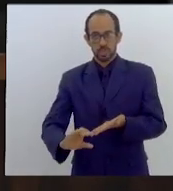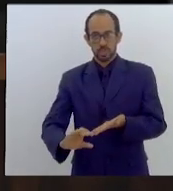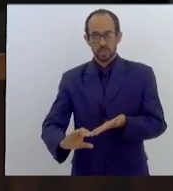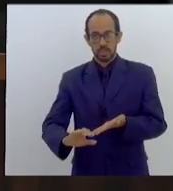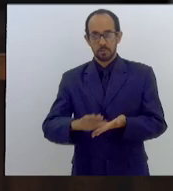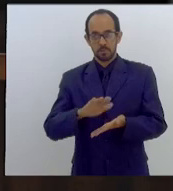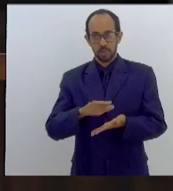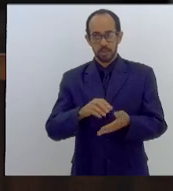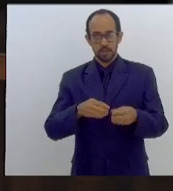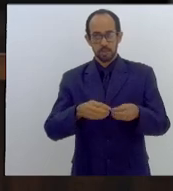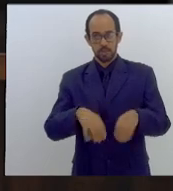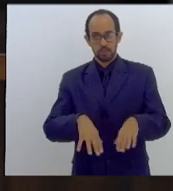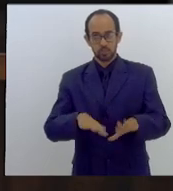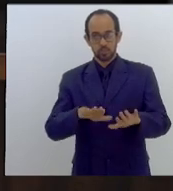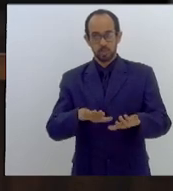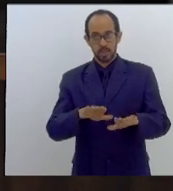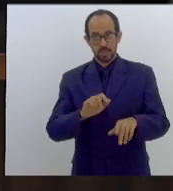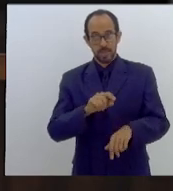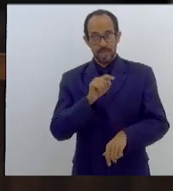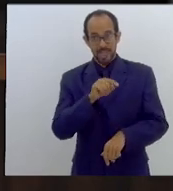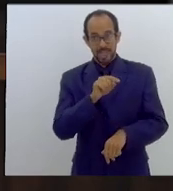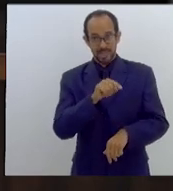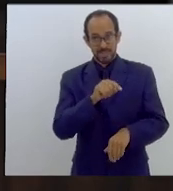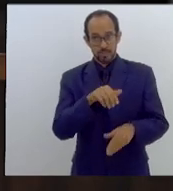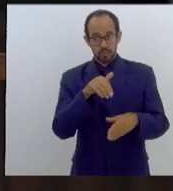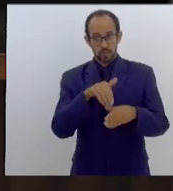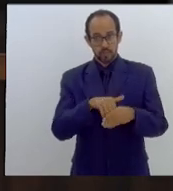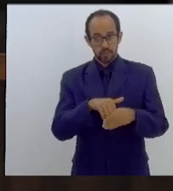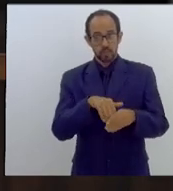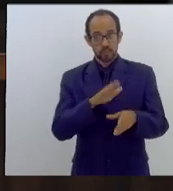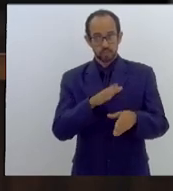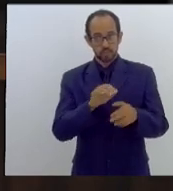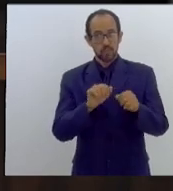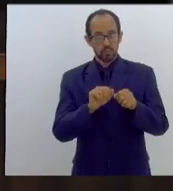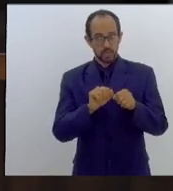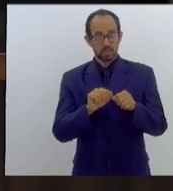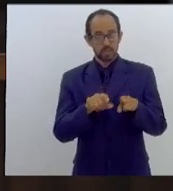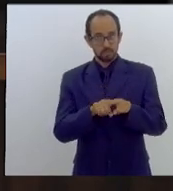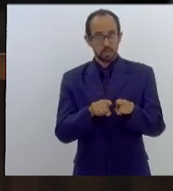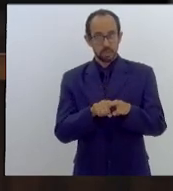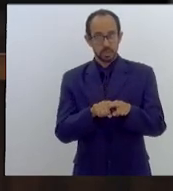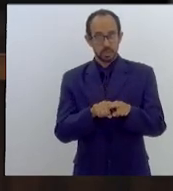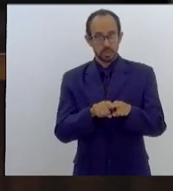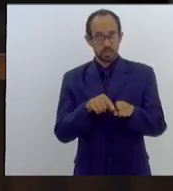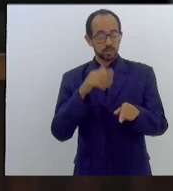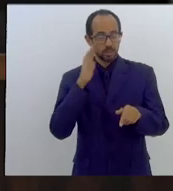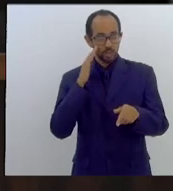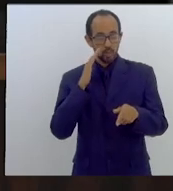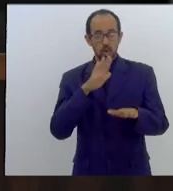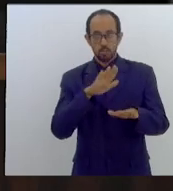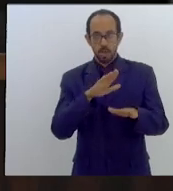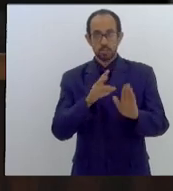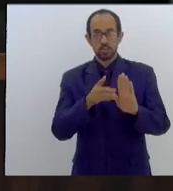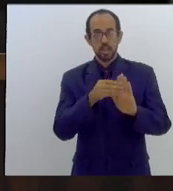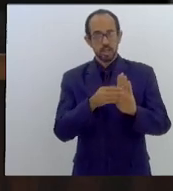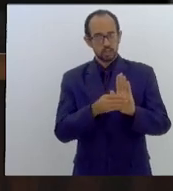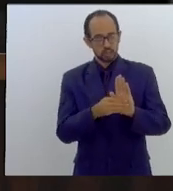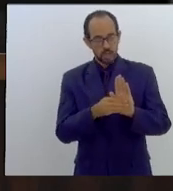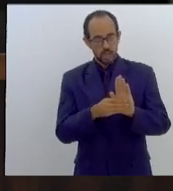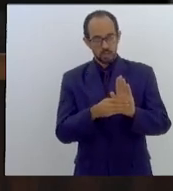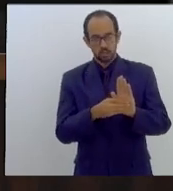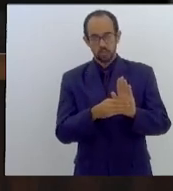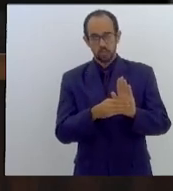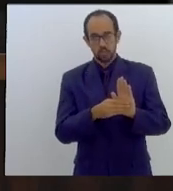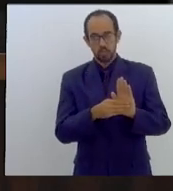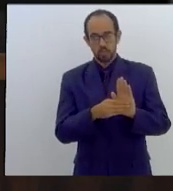Mas essa, por acaso, essa votação também nós já realizamos. Entendeu? Mas fica registrado o voto